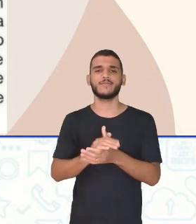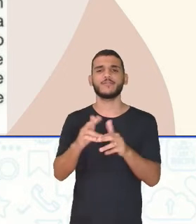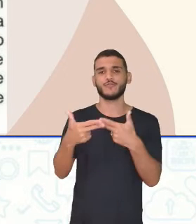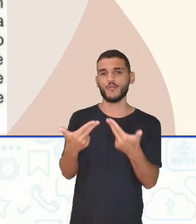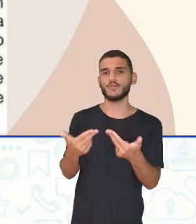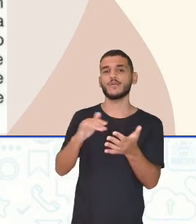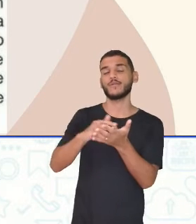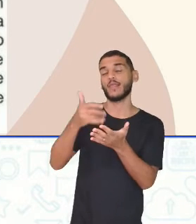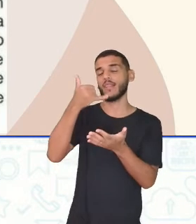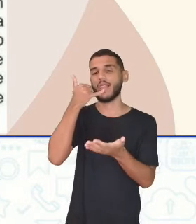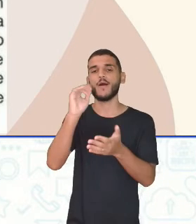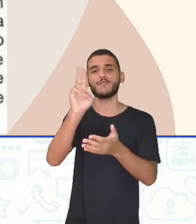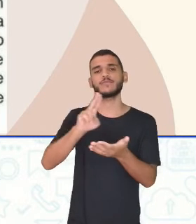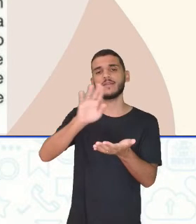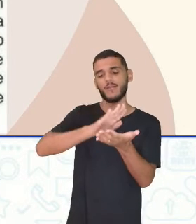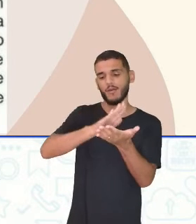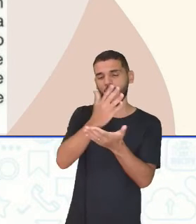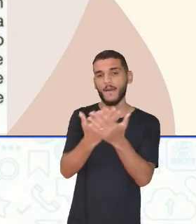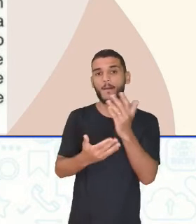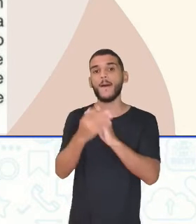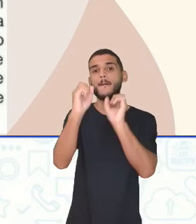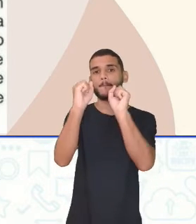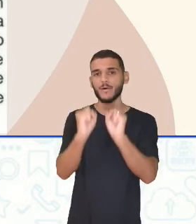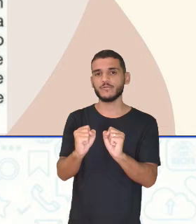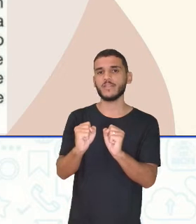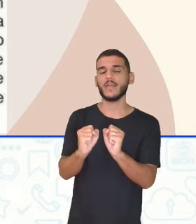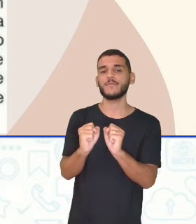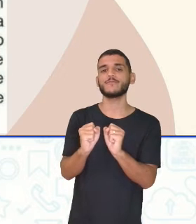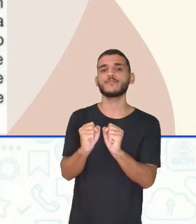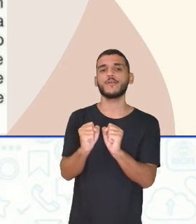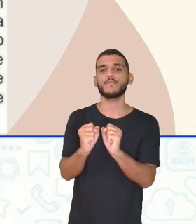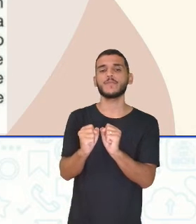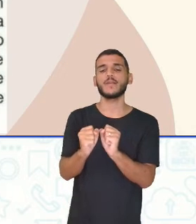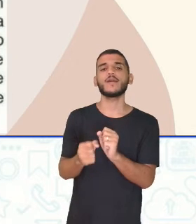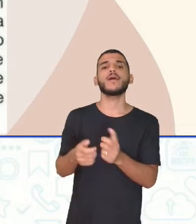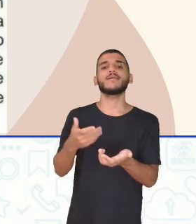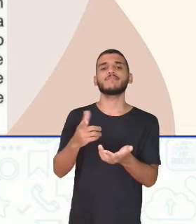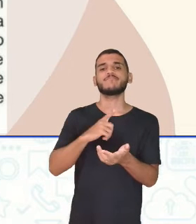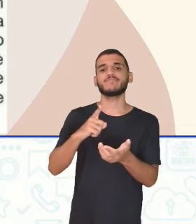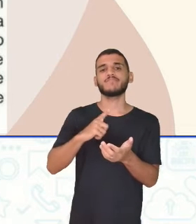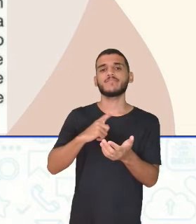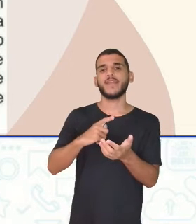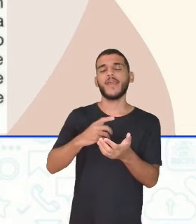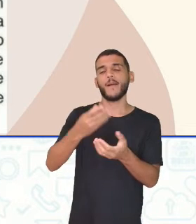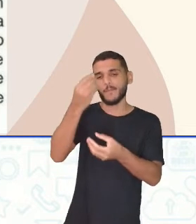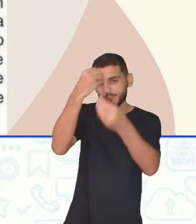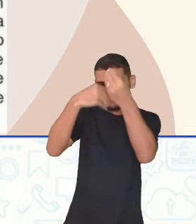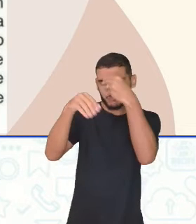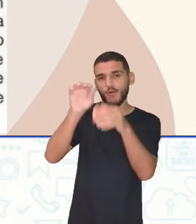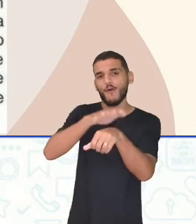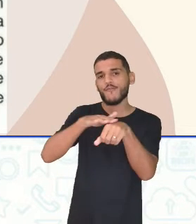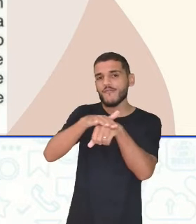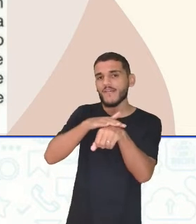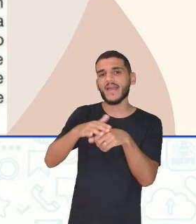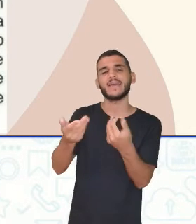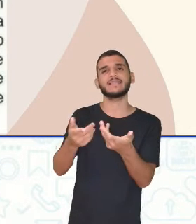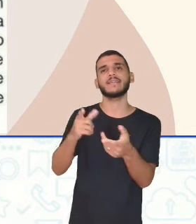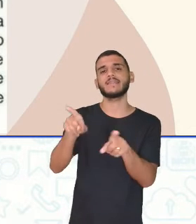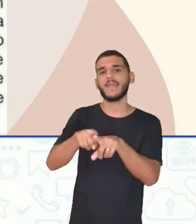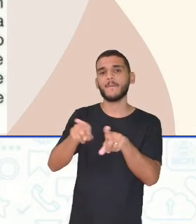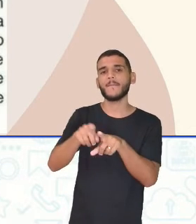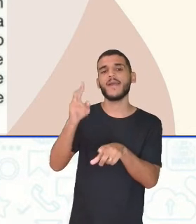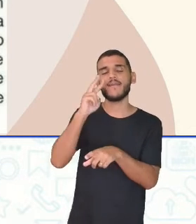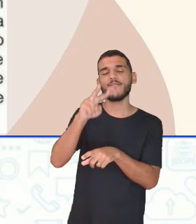Com o celular em mãos, nós podemos gravar conversas ou vídeos das aulas, o que ajuda a rever o que foi visto em sala de